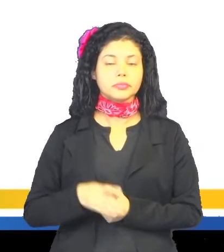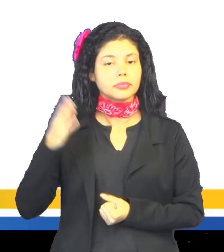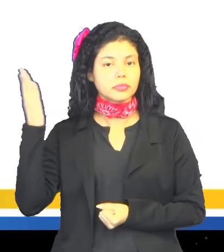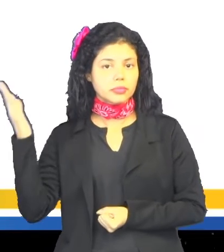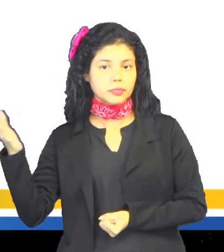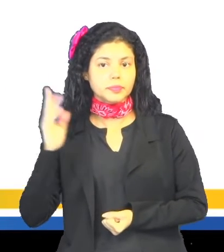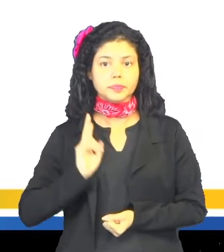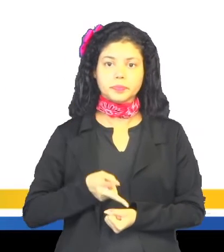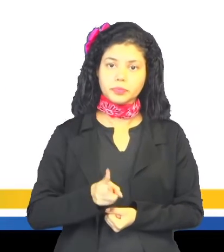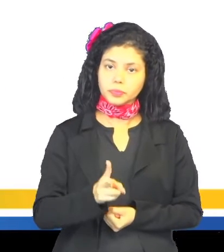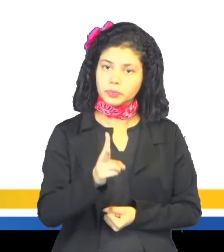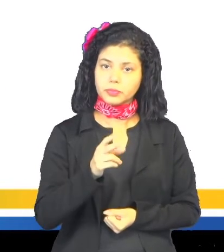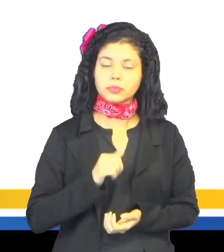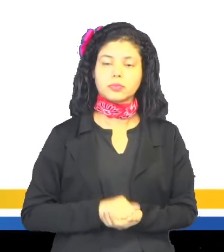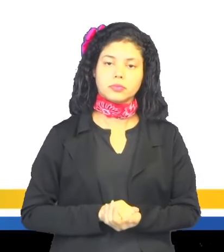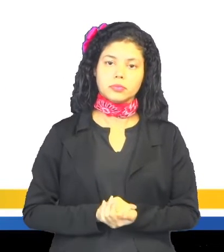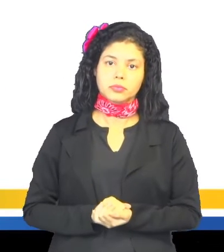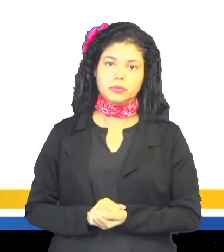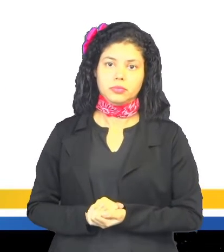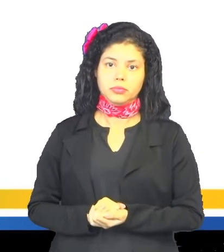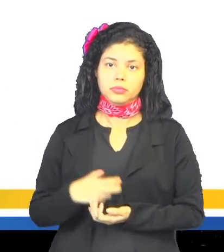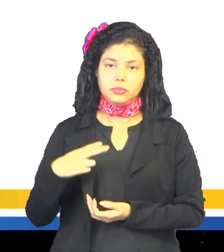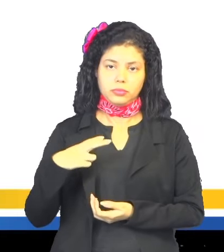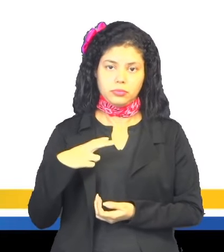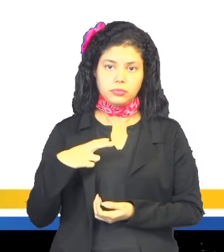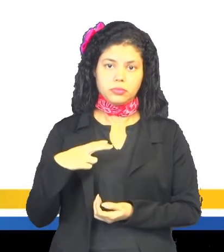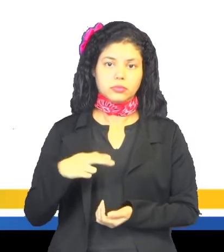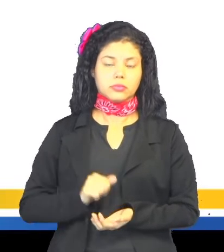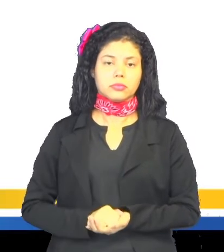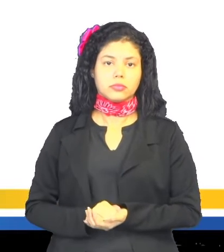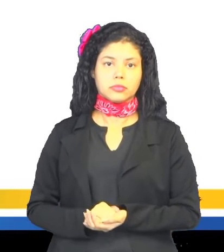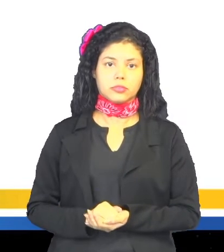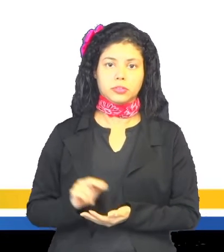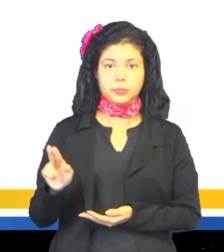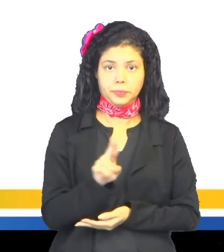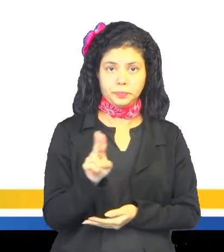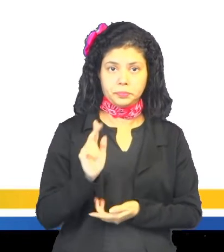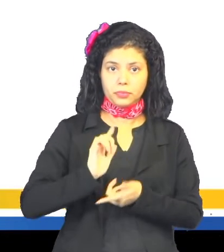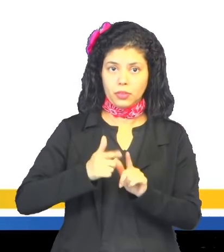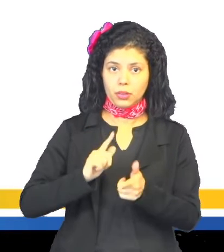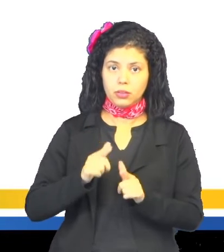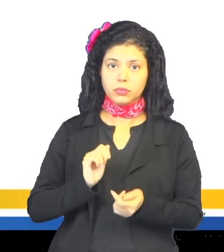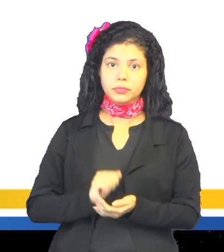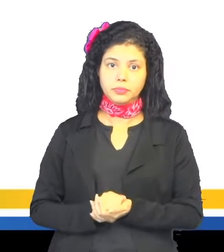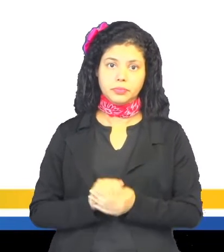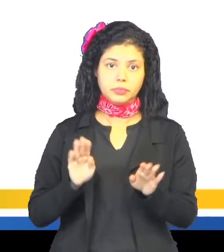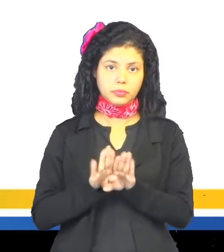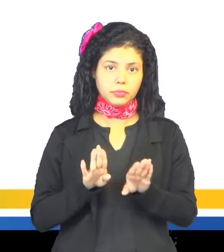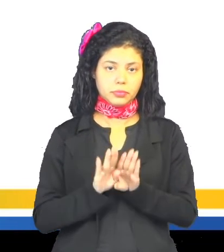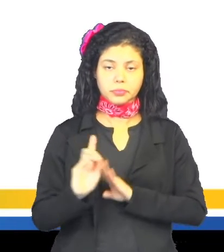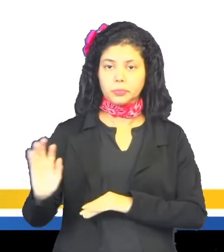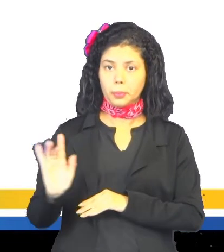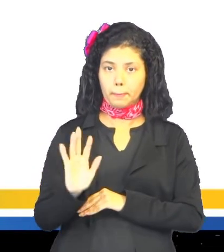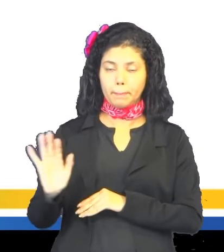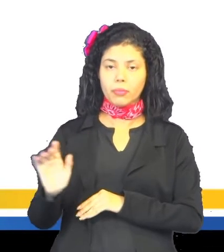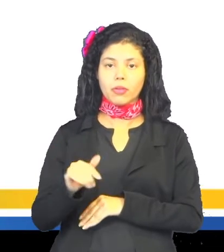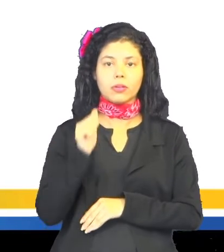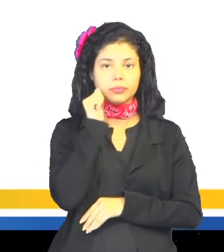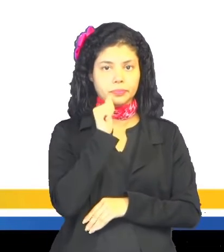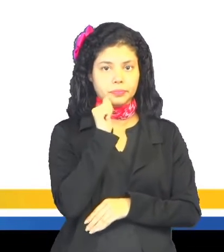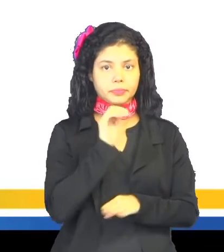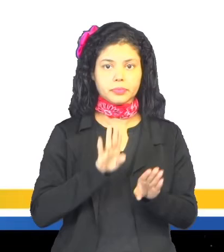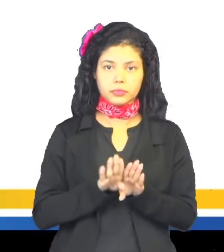tá dando continuidade galerinha algumas outras particularidades né os nomes das letras do alfabeto espanhol são todas